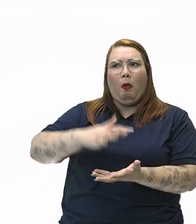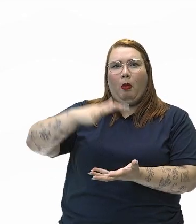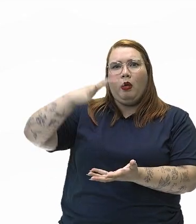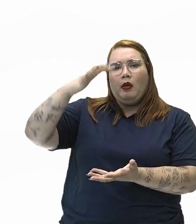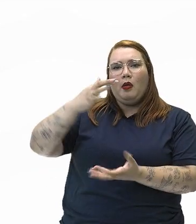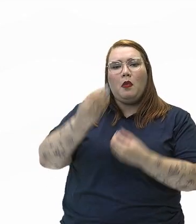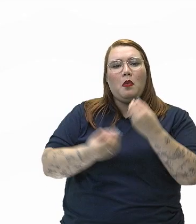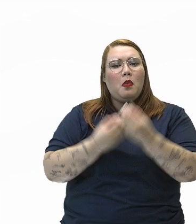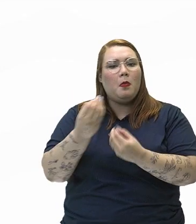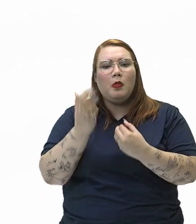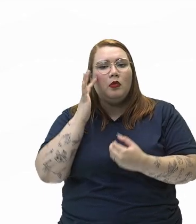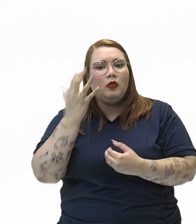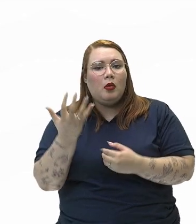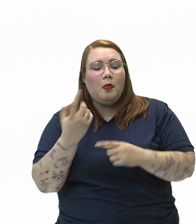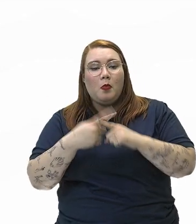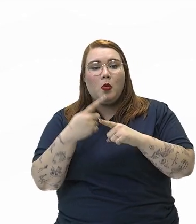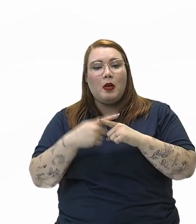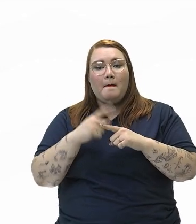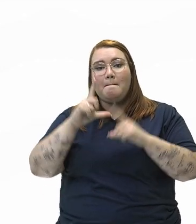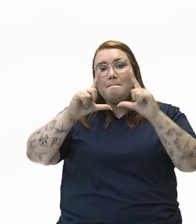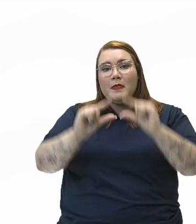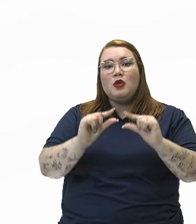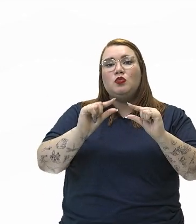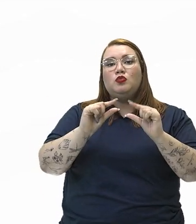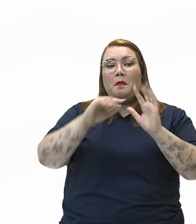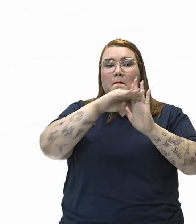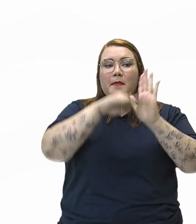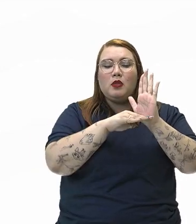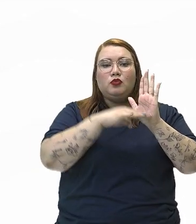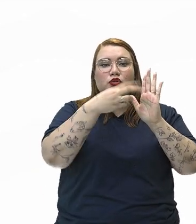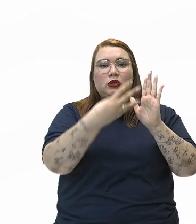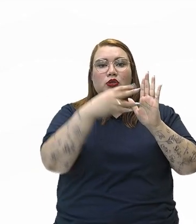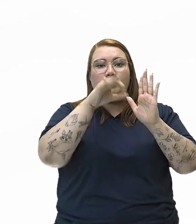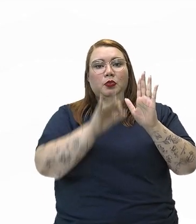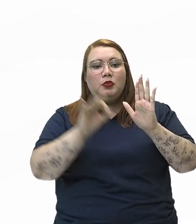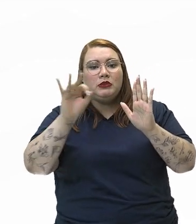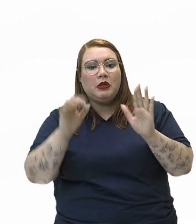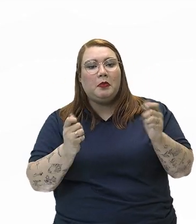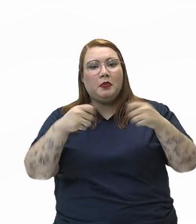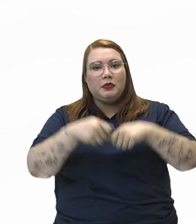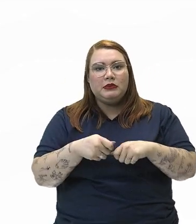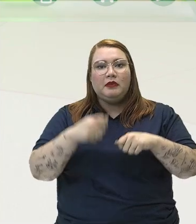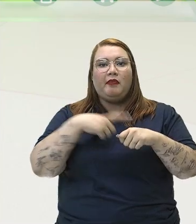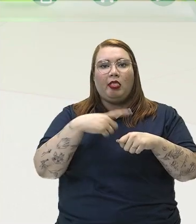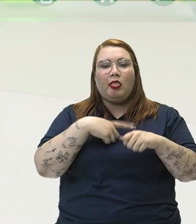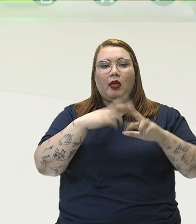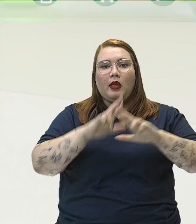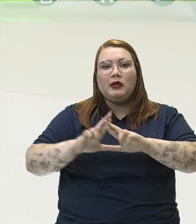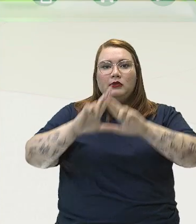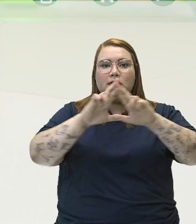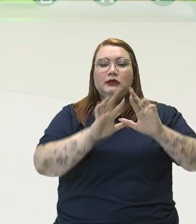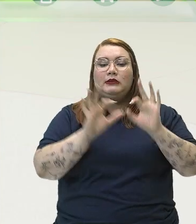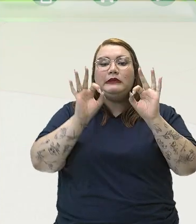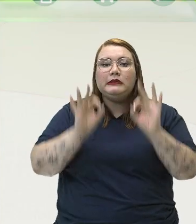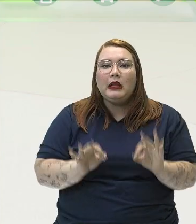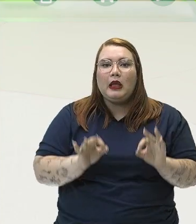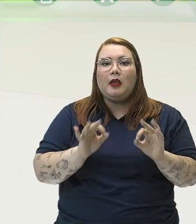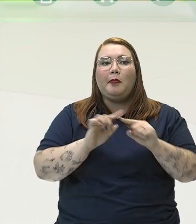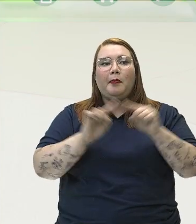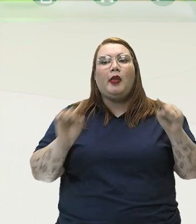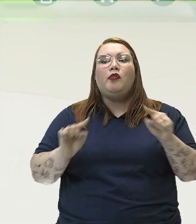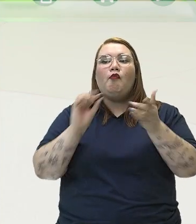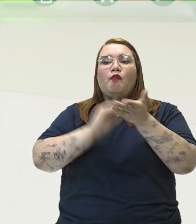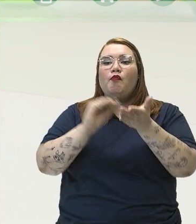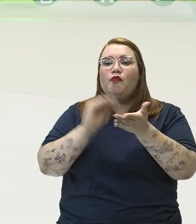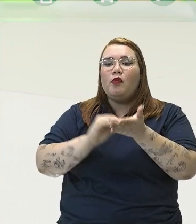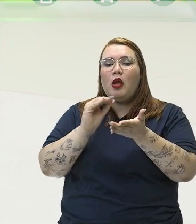Pois menos de 3% dele é reciclado de forma ambientalmente correta. Olha só que